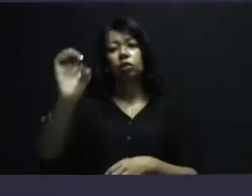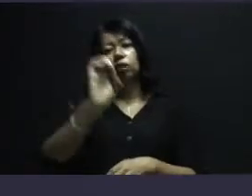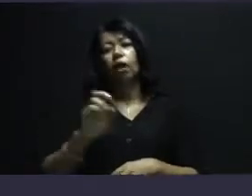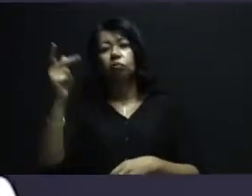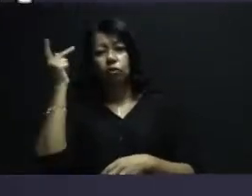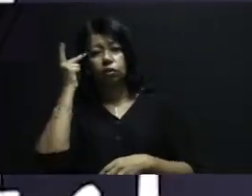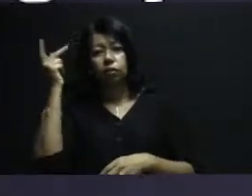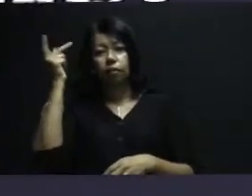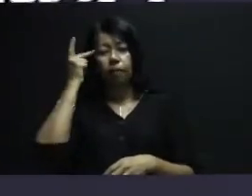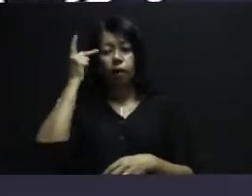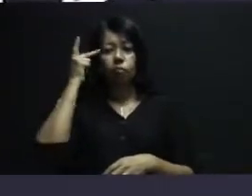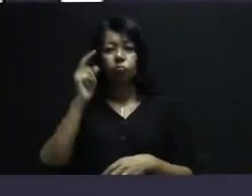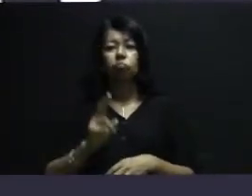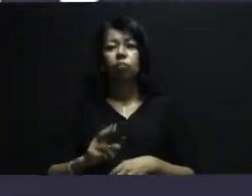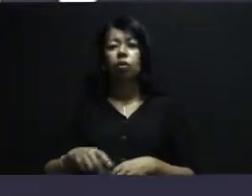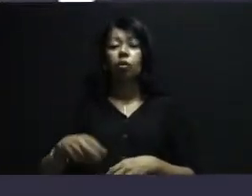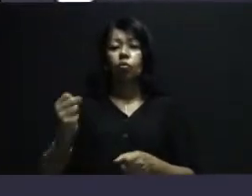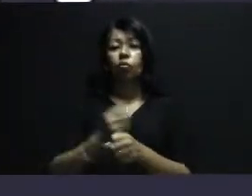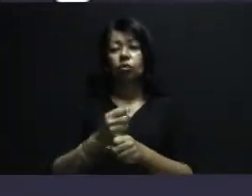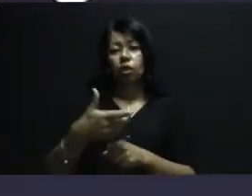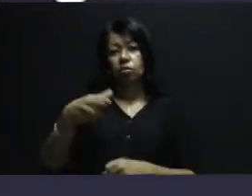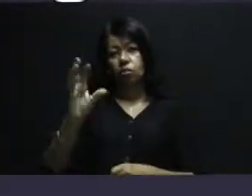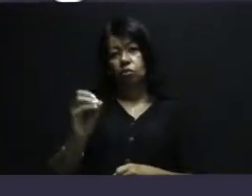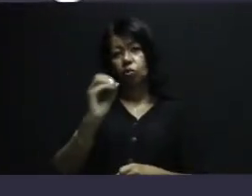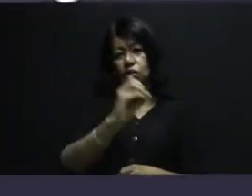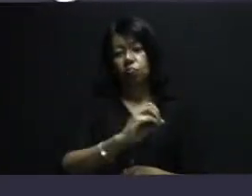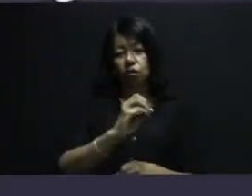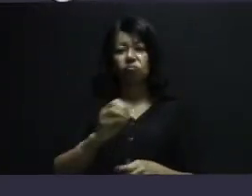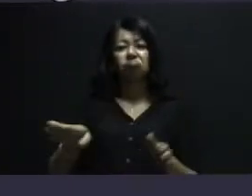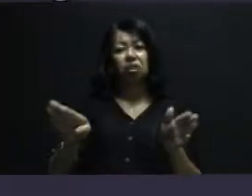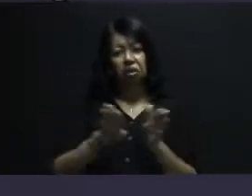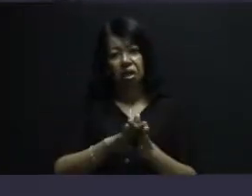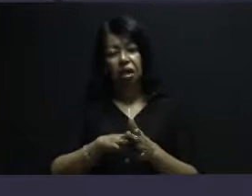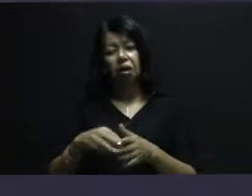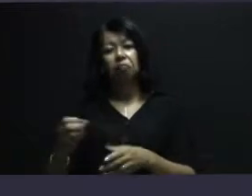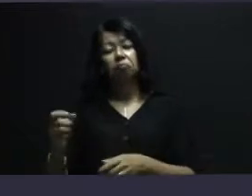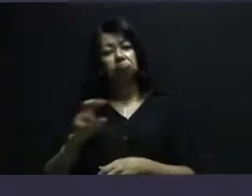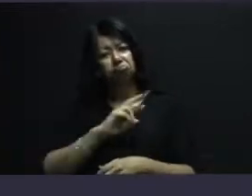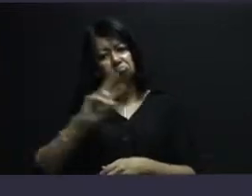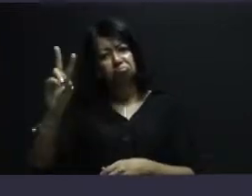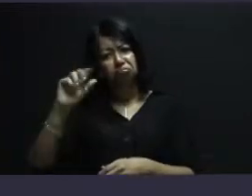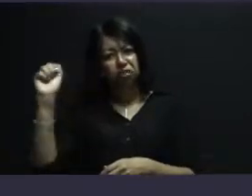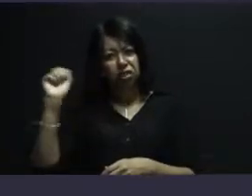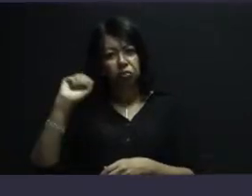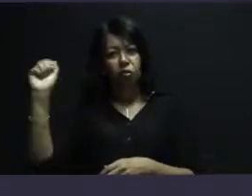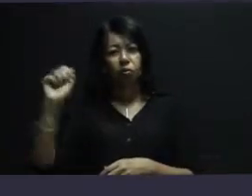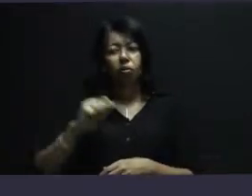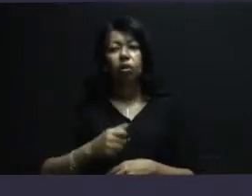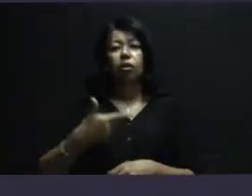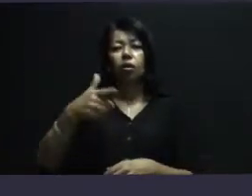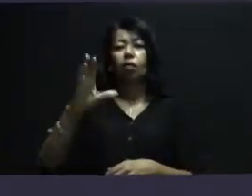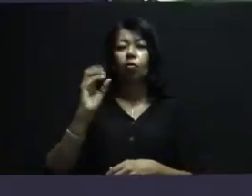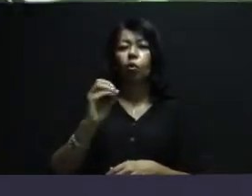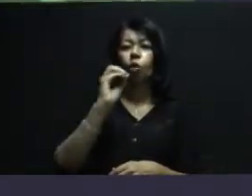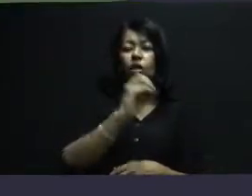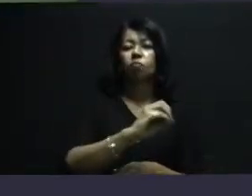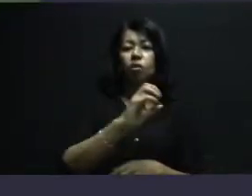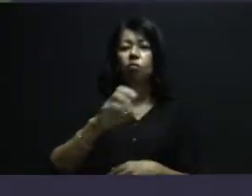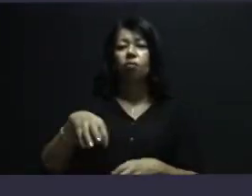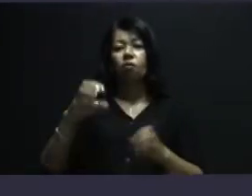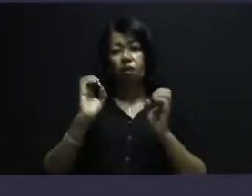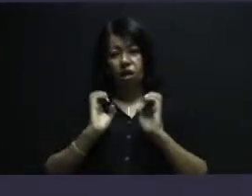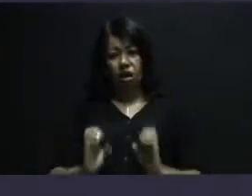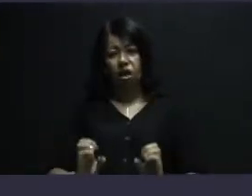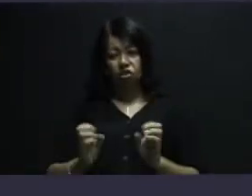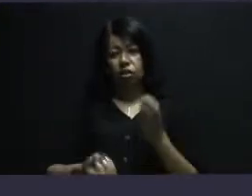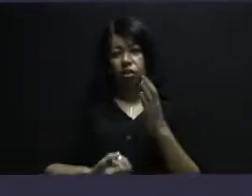São Paulo. Os anos 2000 chegaram com muitas de nossas conquistas. 2000, Código de Ética. Criação